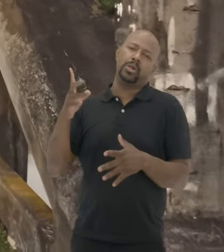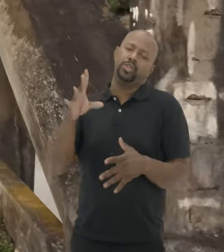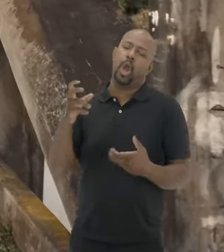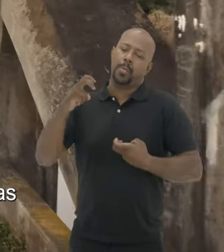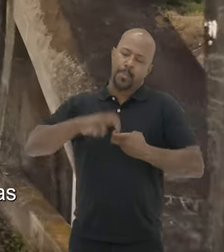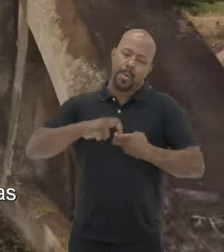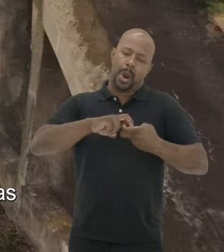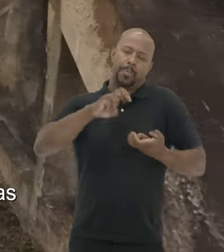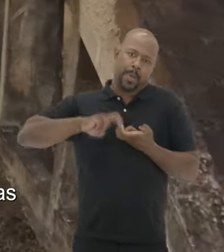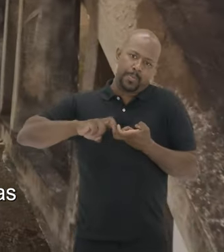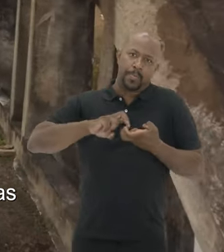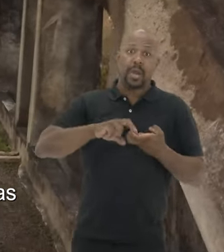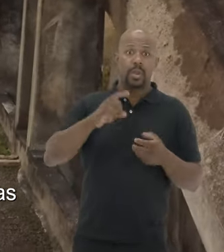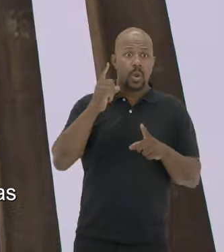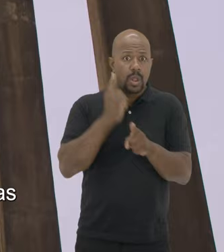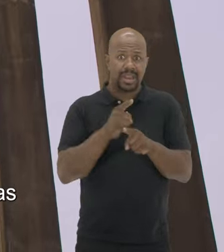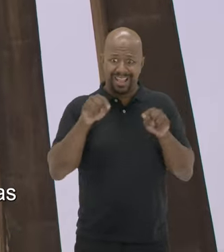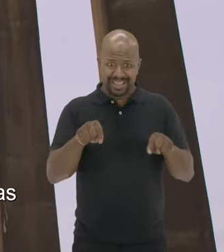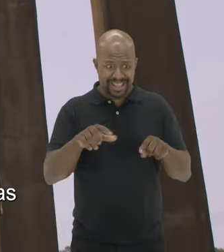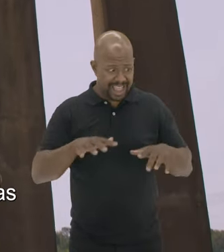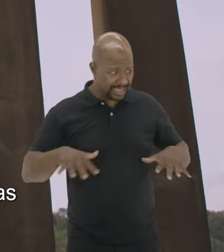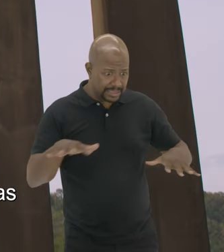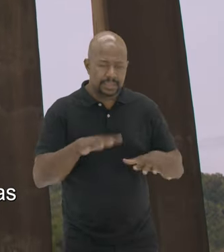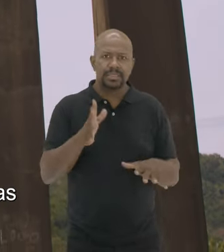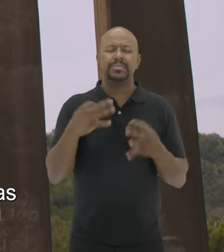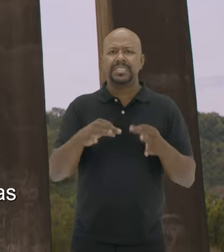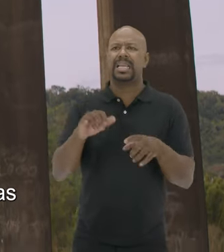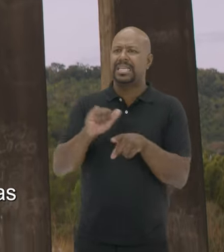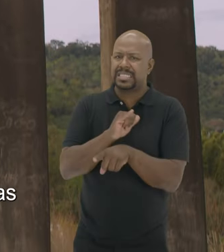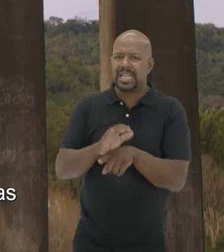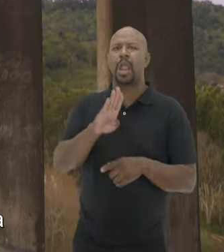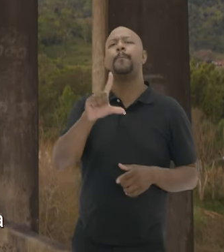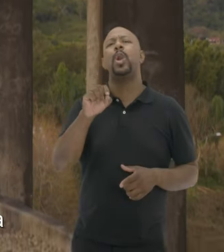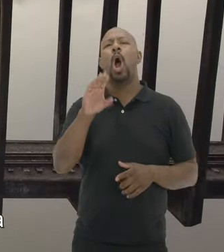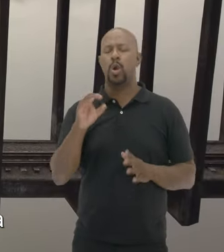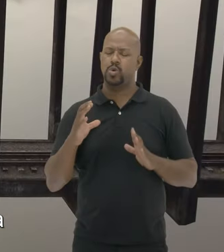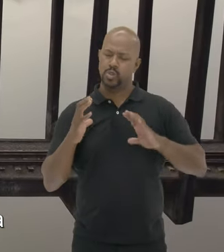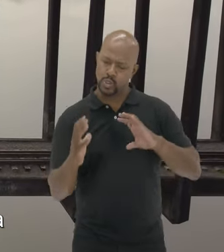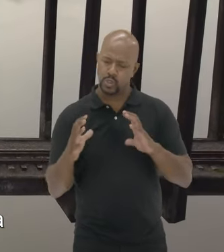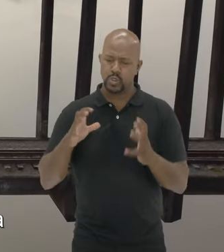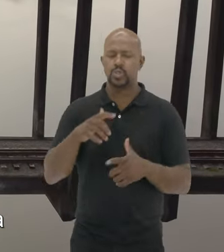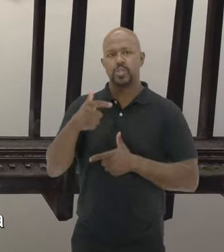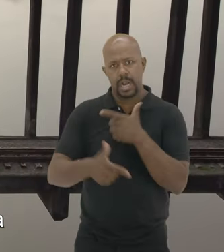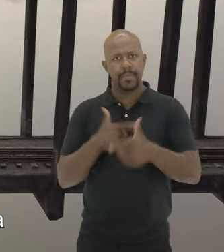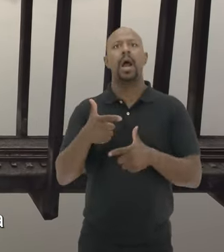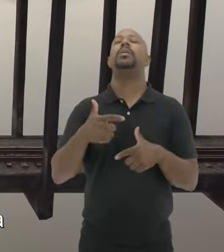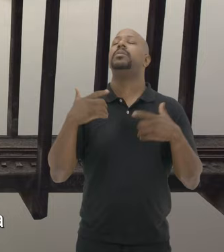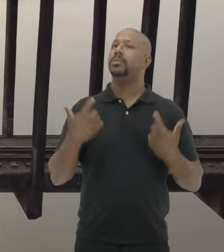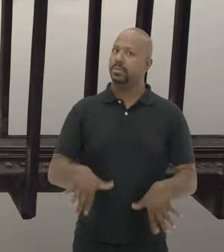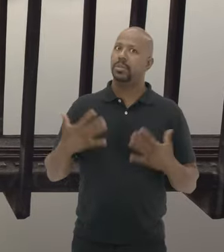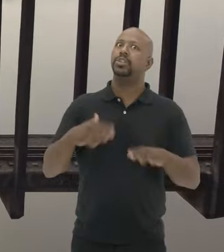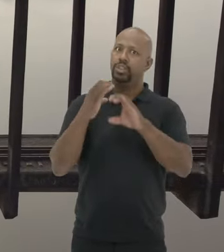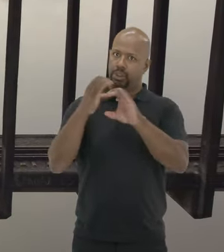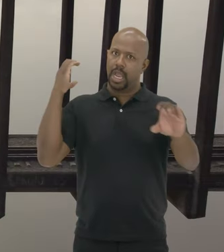prontas então tu encontrar uma estrutura dessas que teve que ser moldada em loco né tem todo um trabalho de engenharia